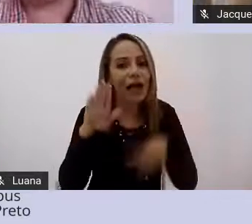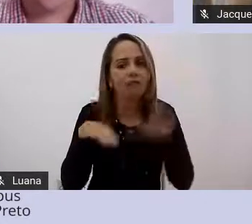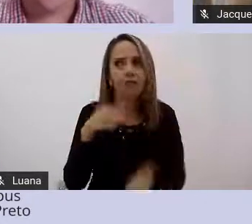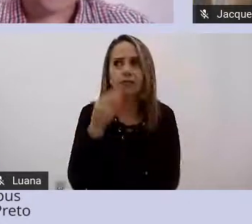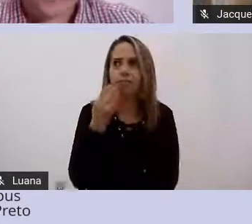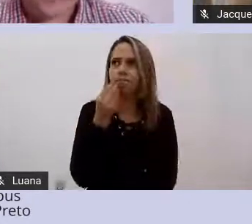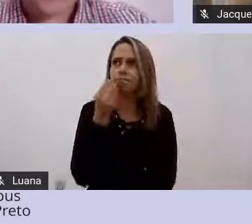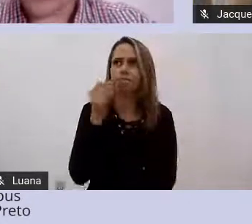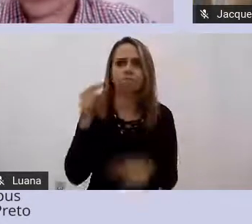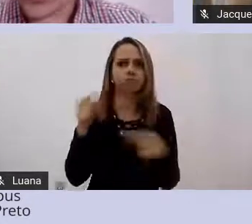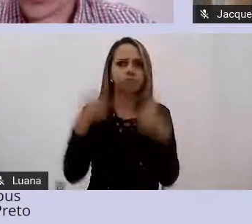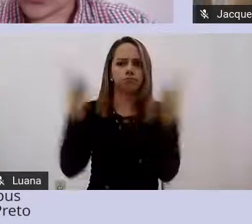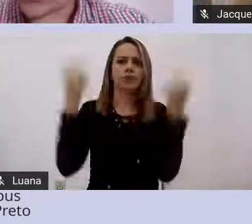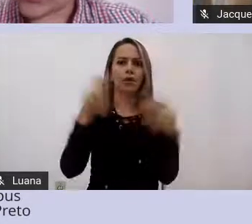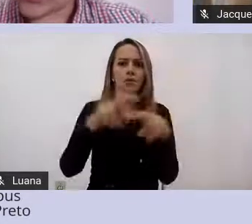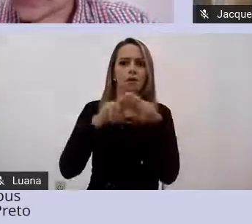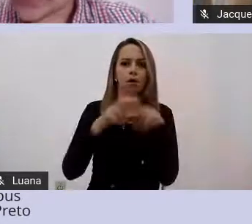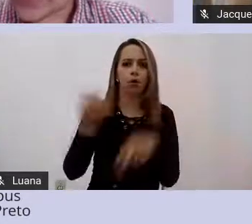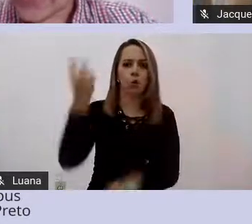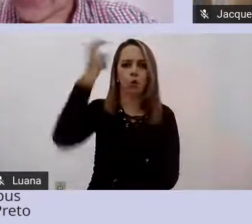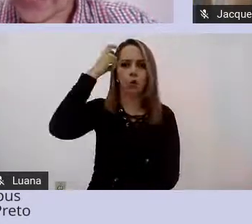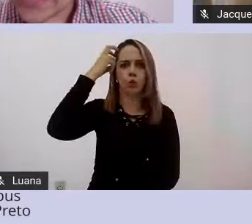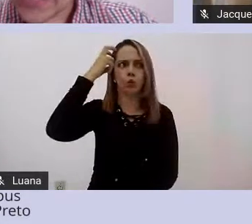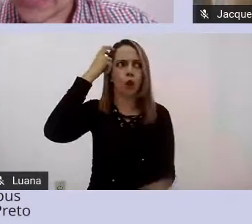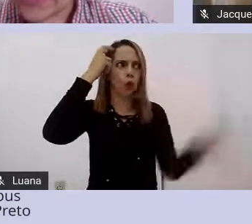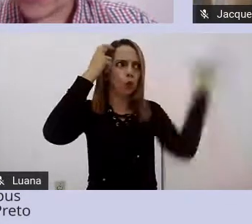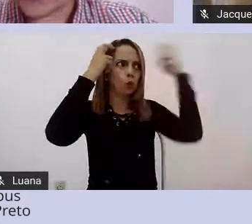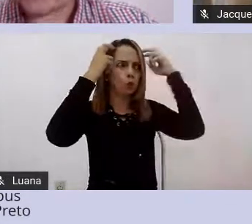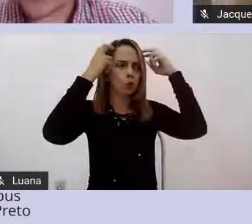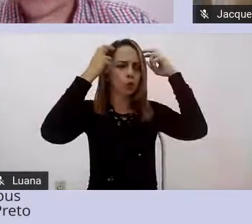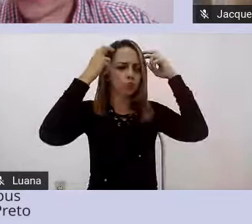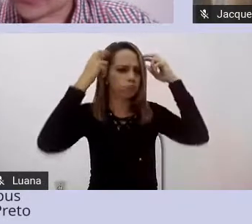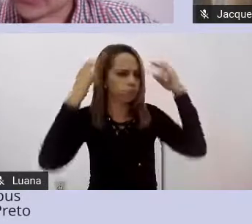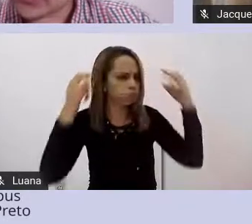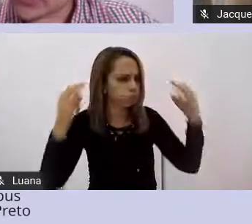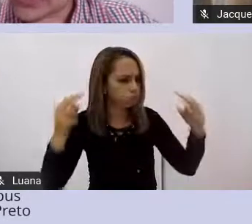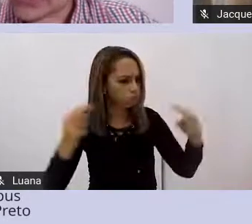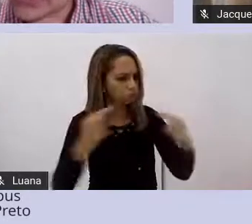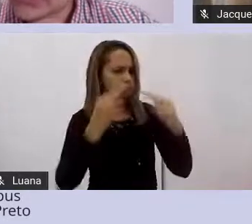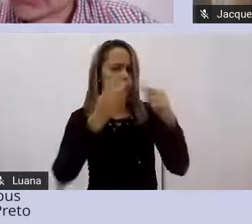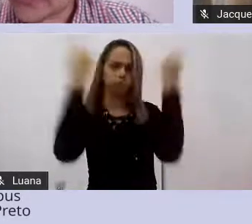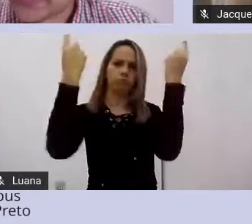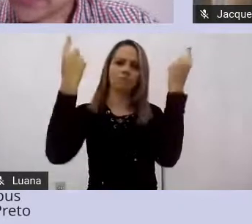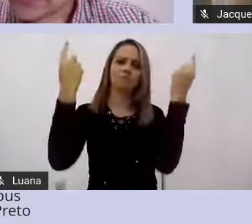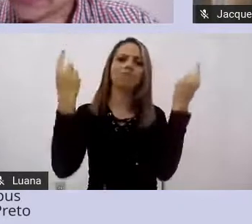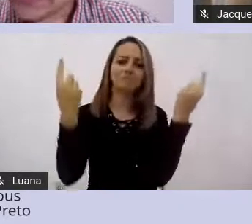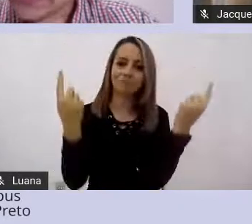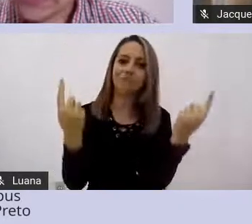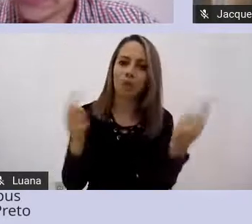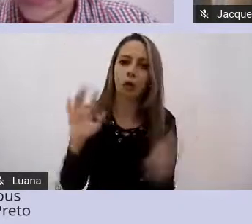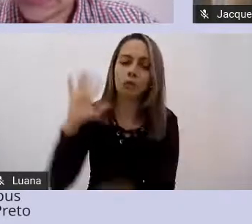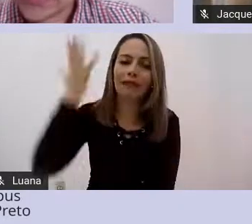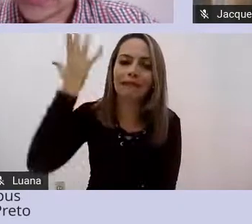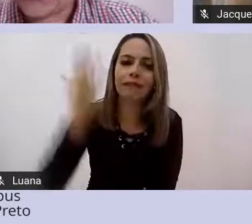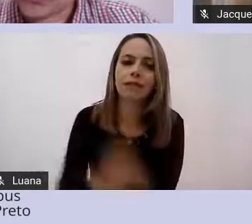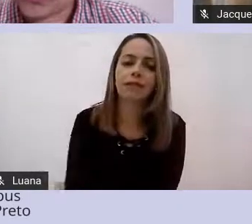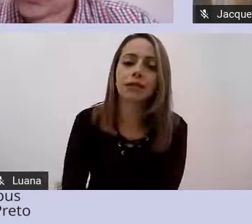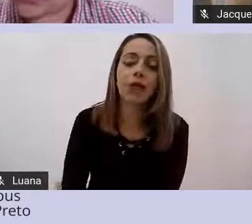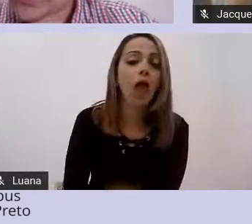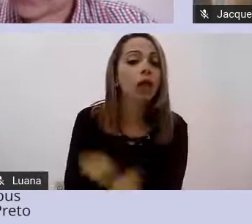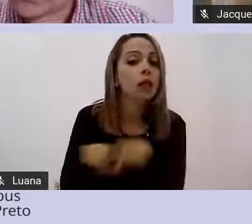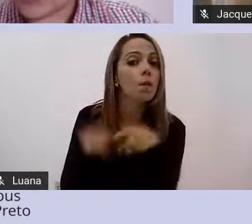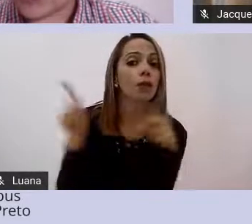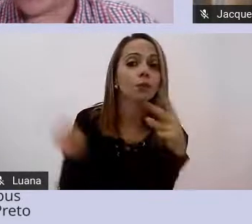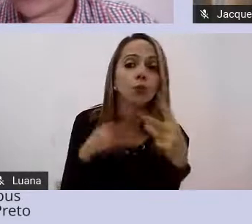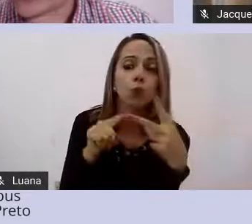duas culturas se encontram. Que já me leva para a segunda colocação, não é? Que ele falou